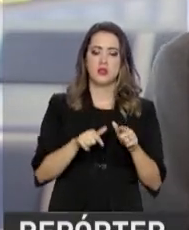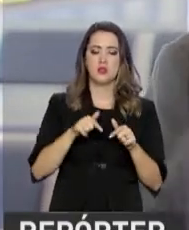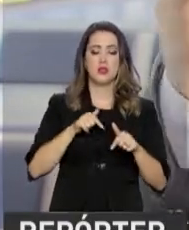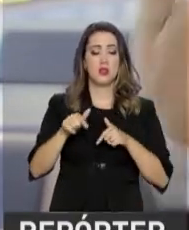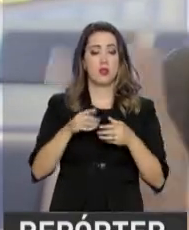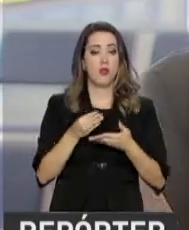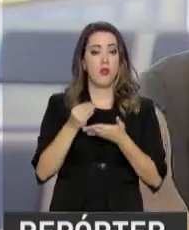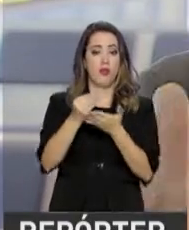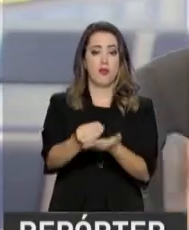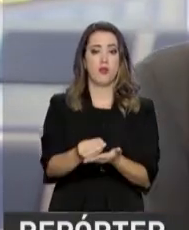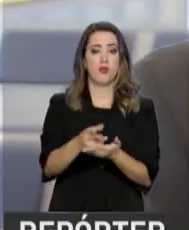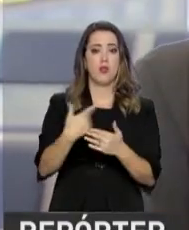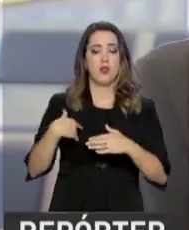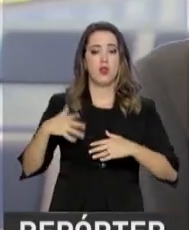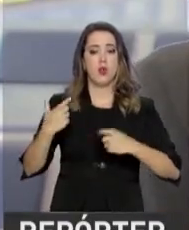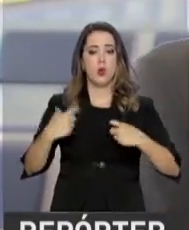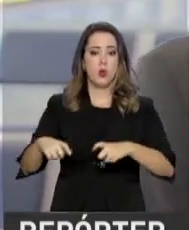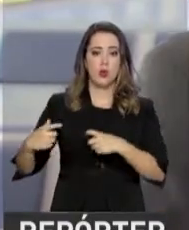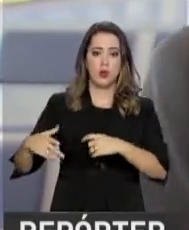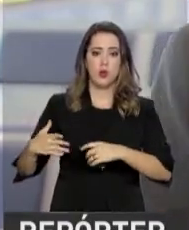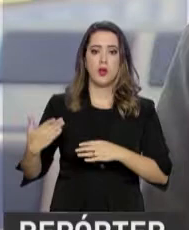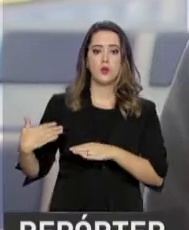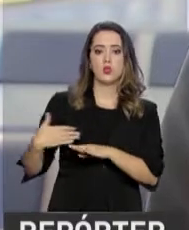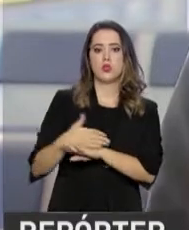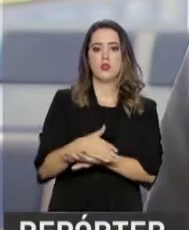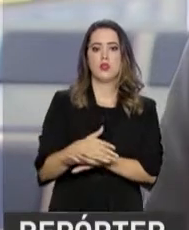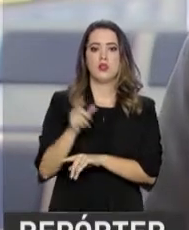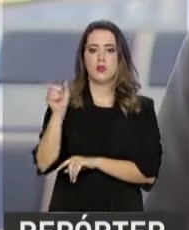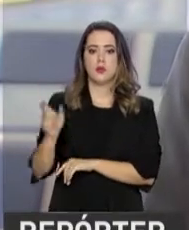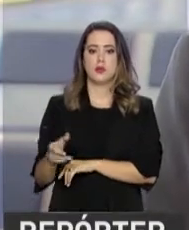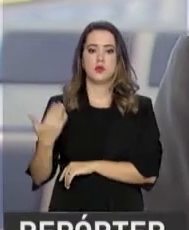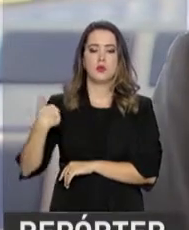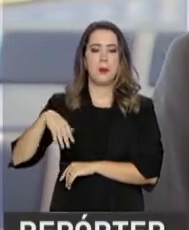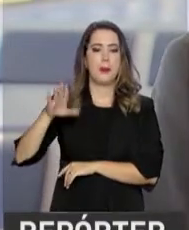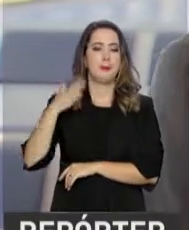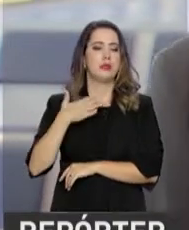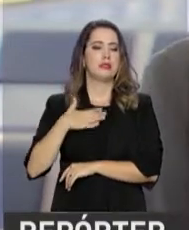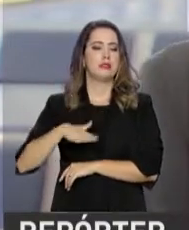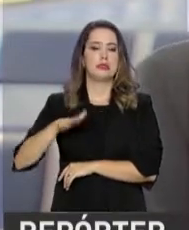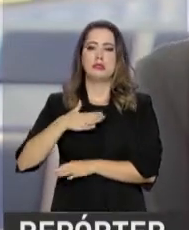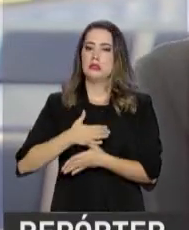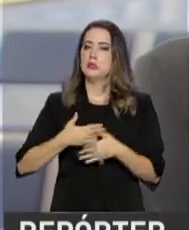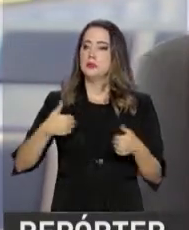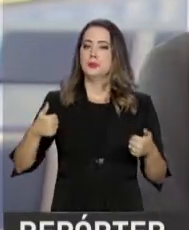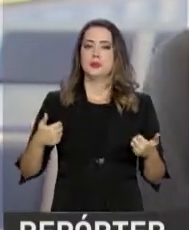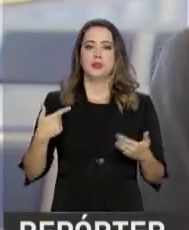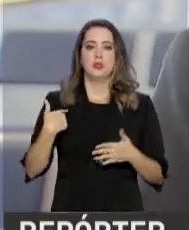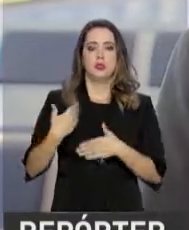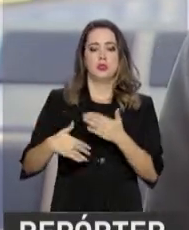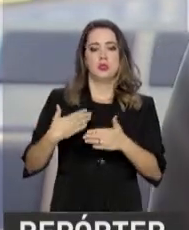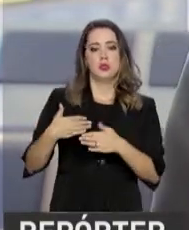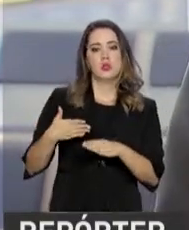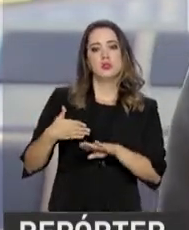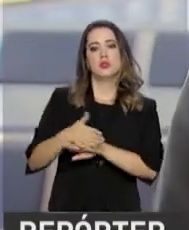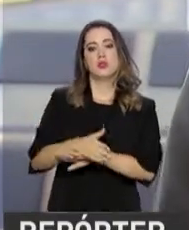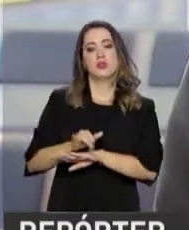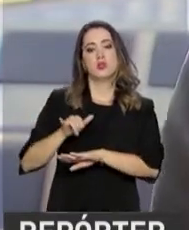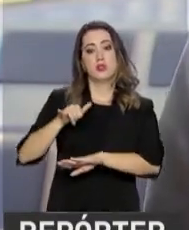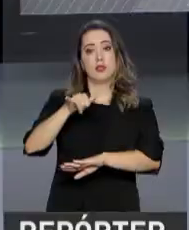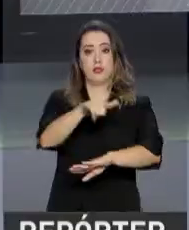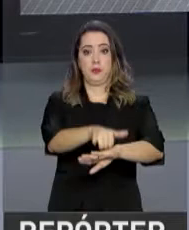são as pontes de embarque onde o passageiro ele vai ter mais conforto comodidade no seu processo de embarque e